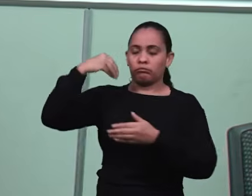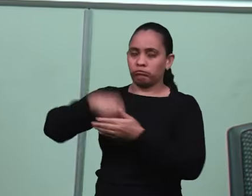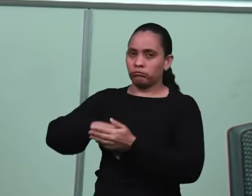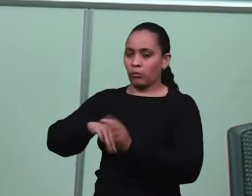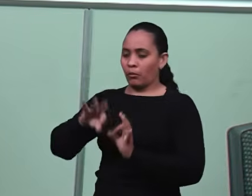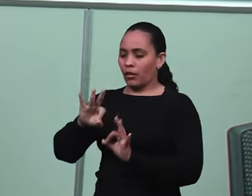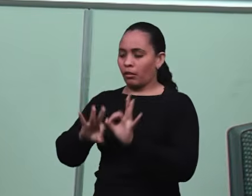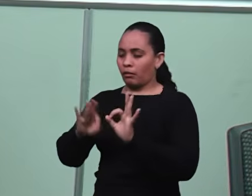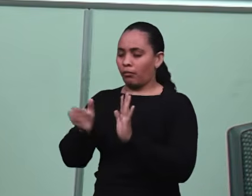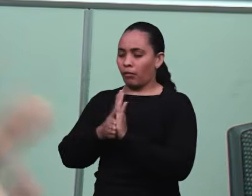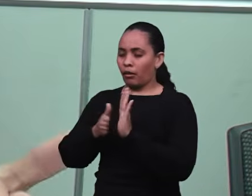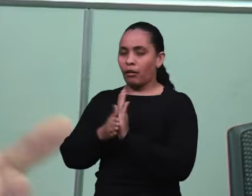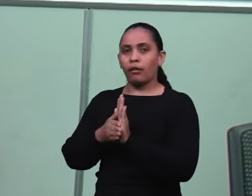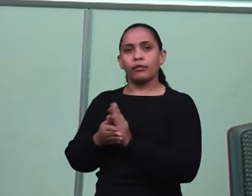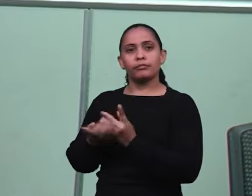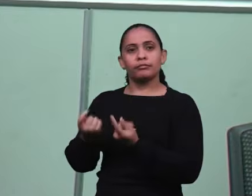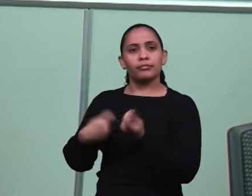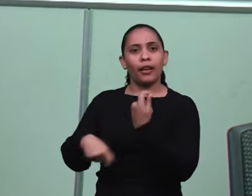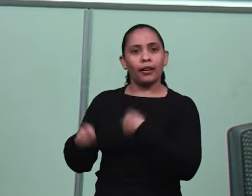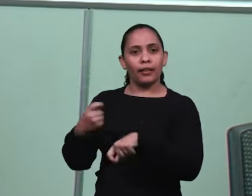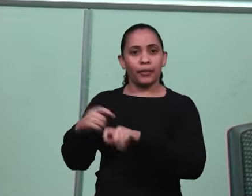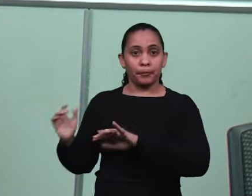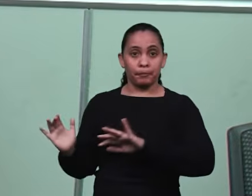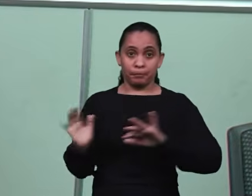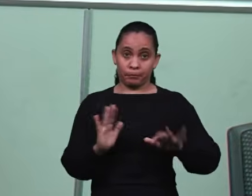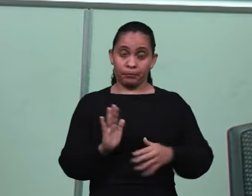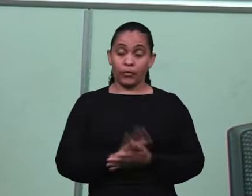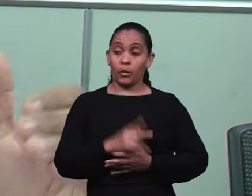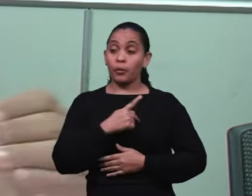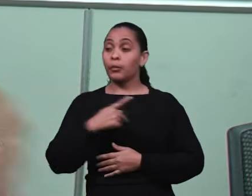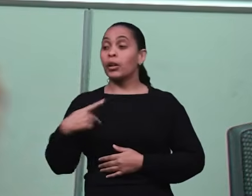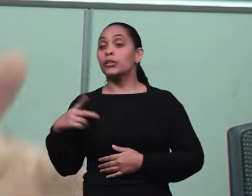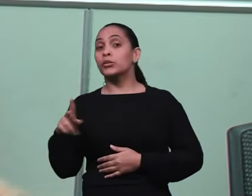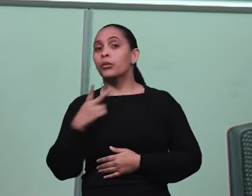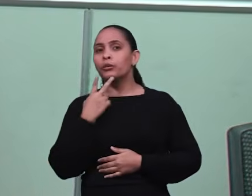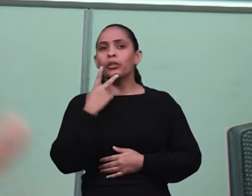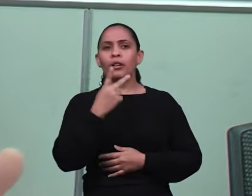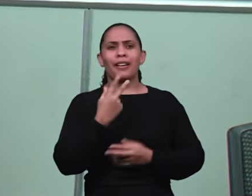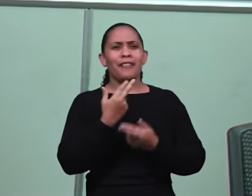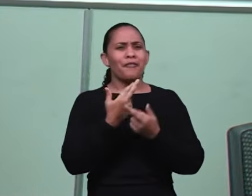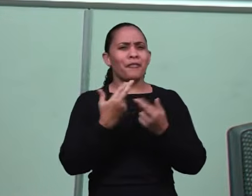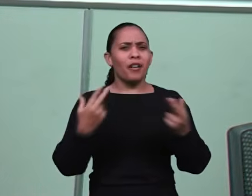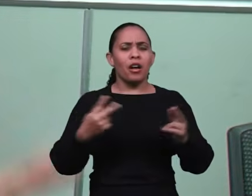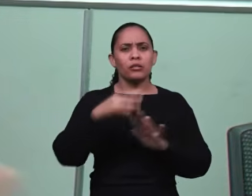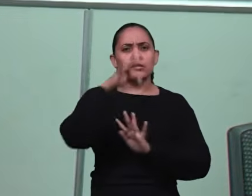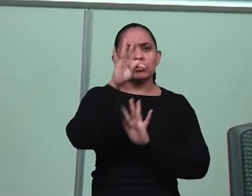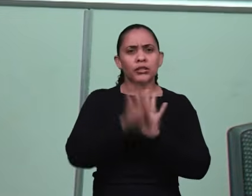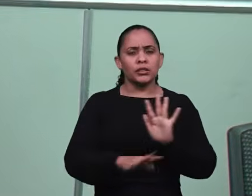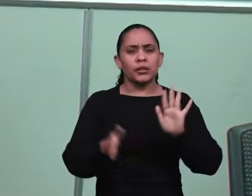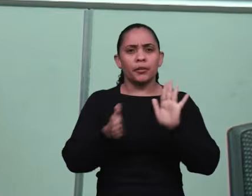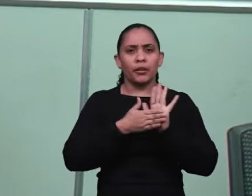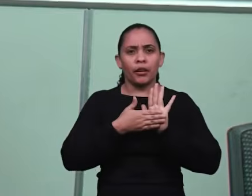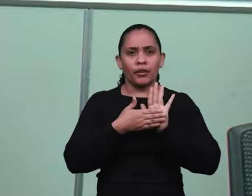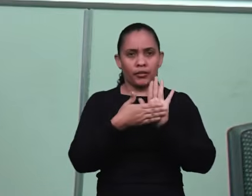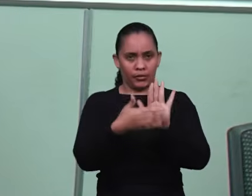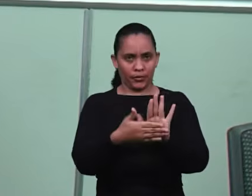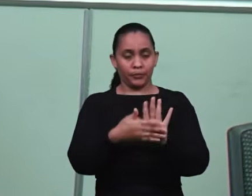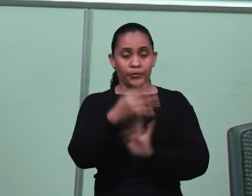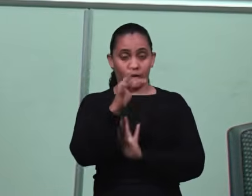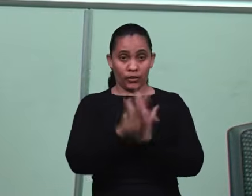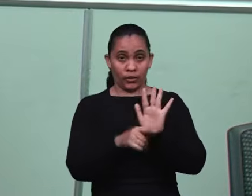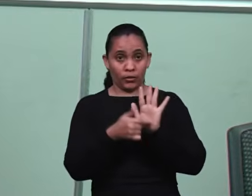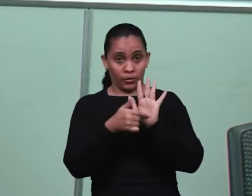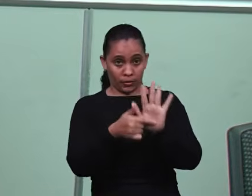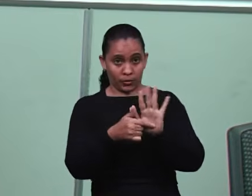planejamento financeiro. E a Bíblia, como o Moisés colocou, ela está repleta de textos de exemplos. E aí eu vou repetir aqui um